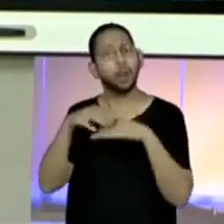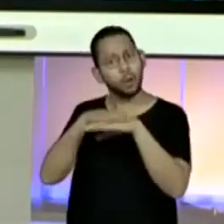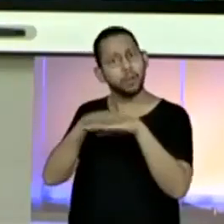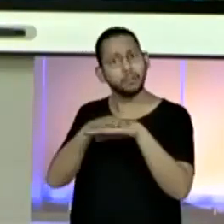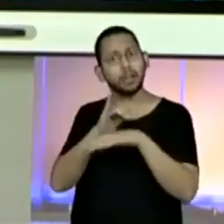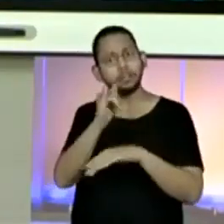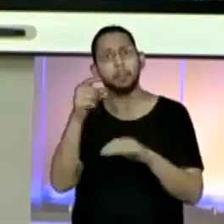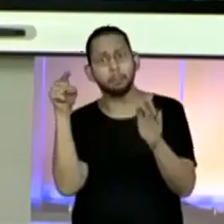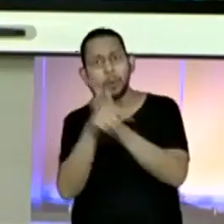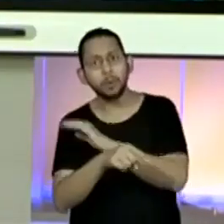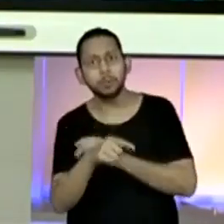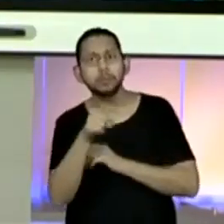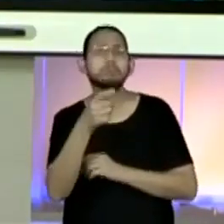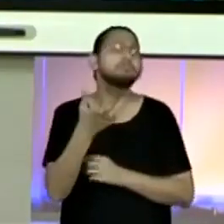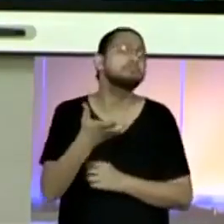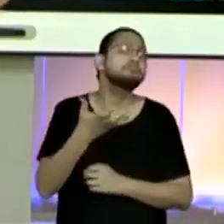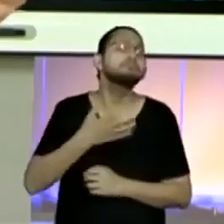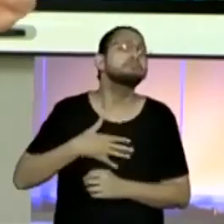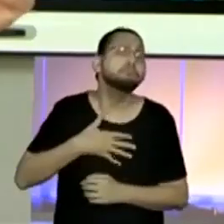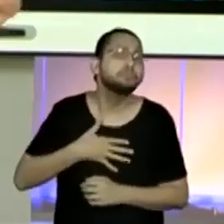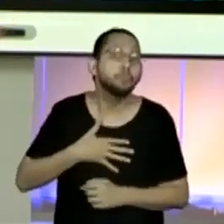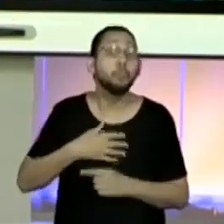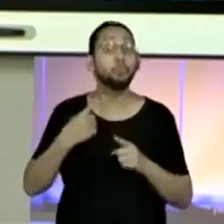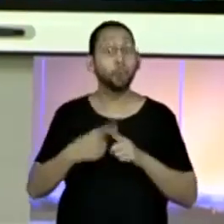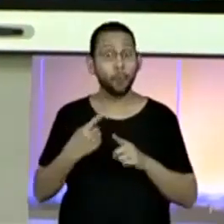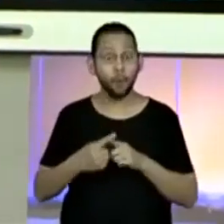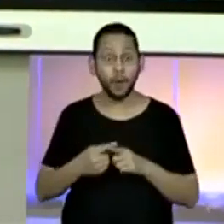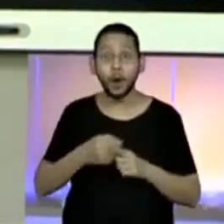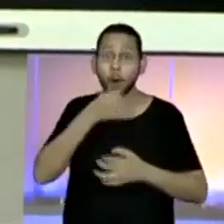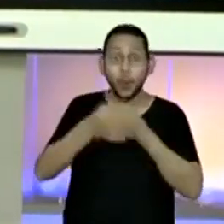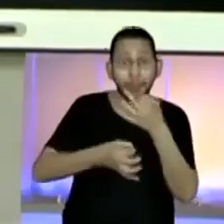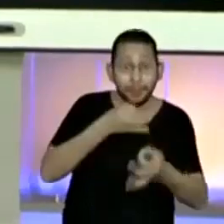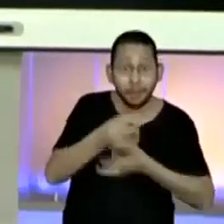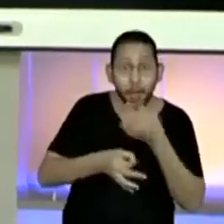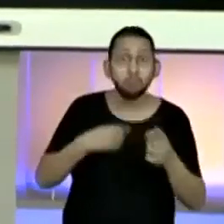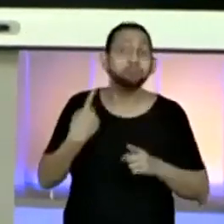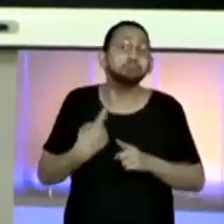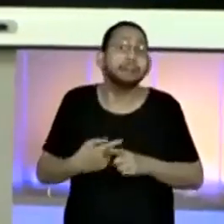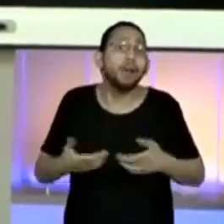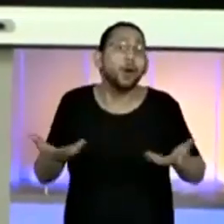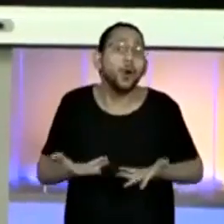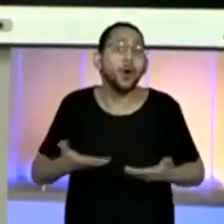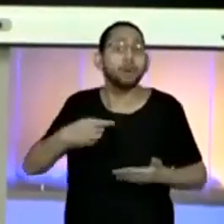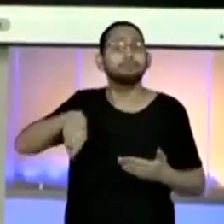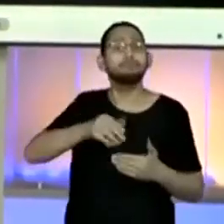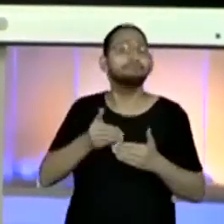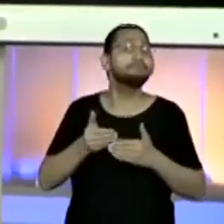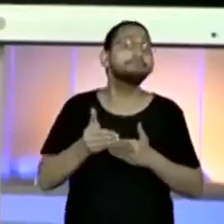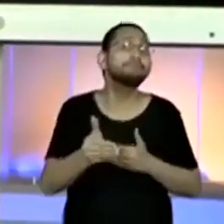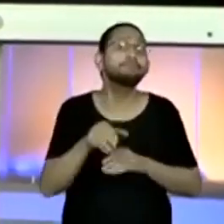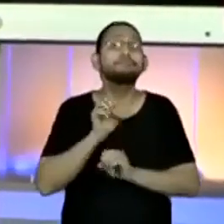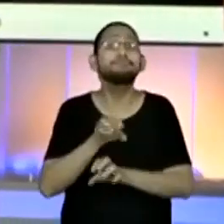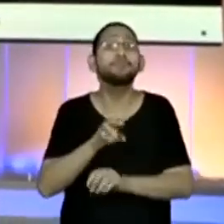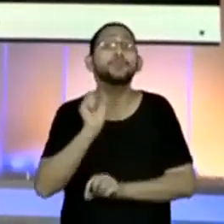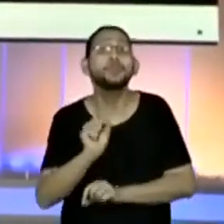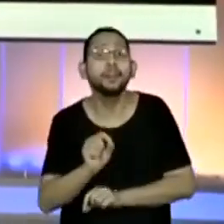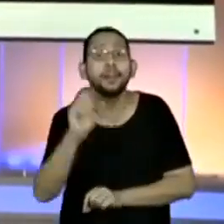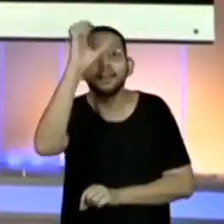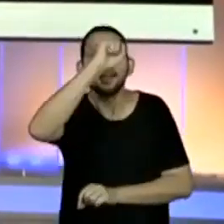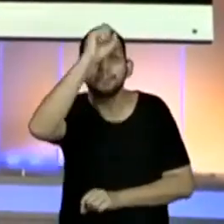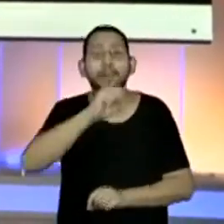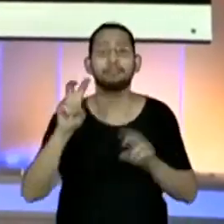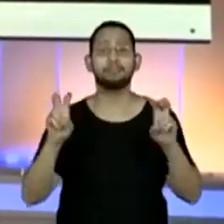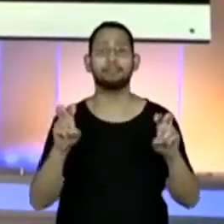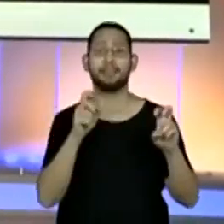nós estamos começando a estudar a água. E convenhamos, a água ela é vital, ainda mais nesse período que nós